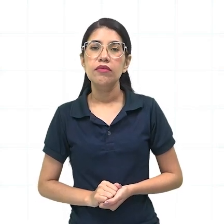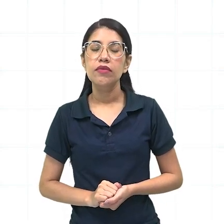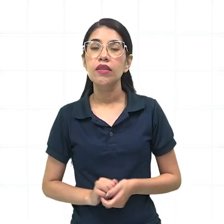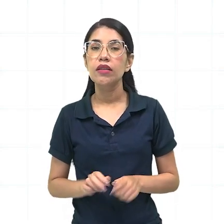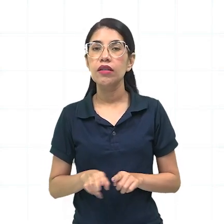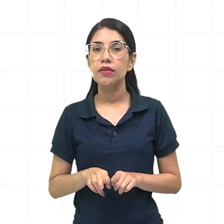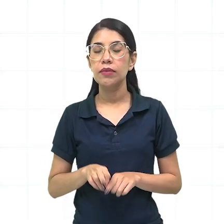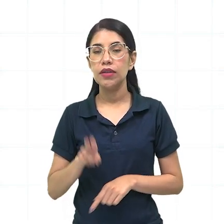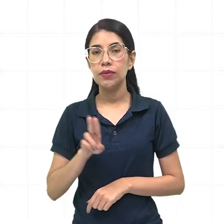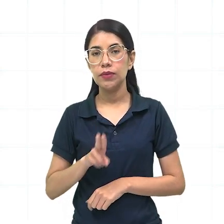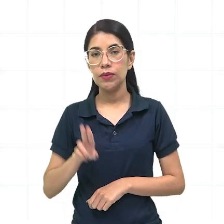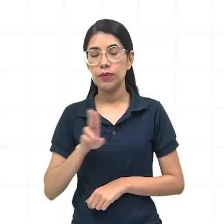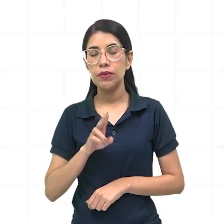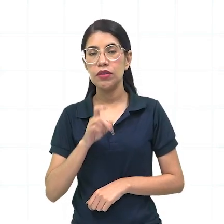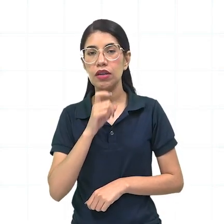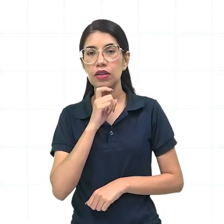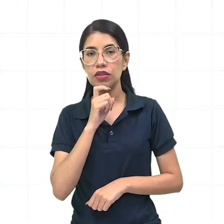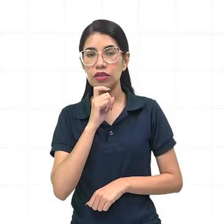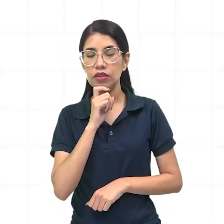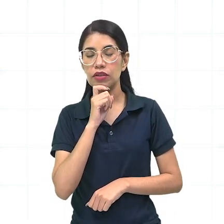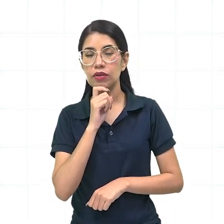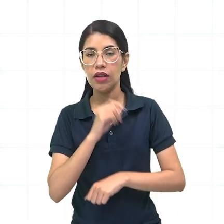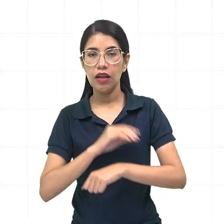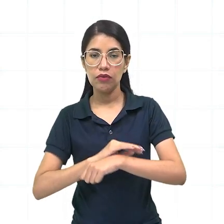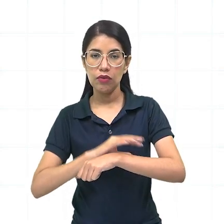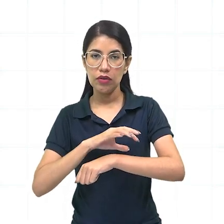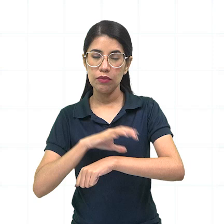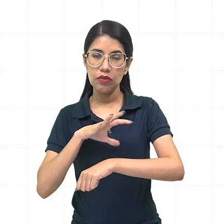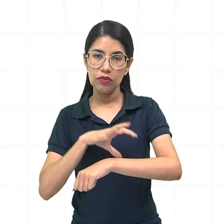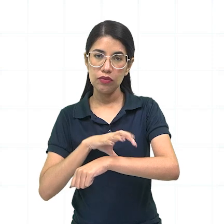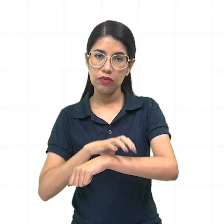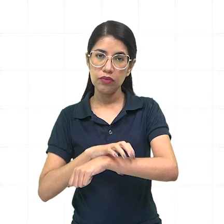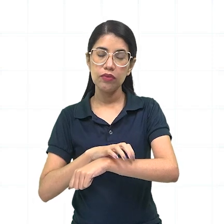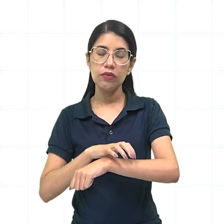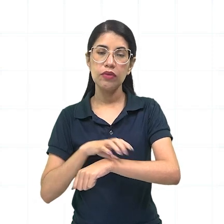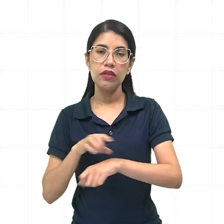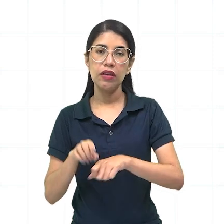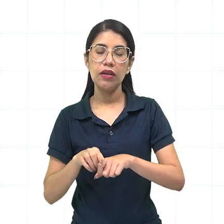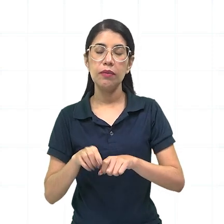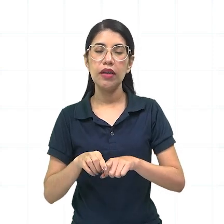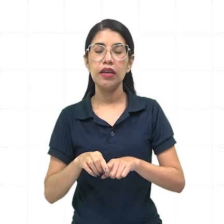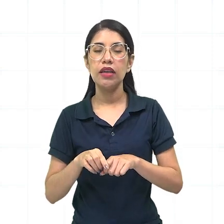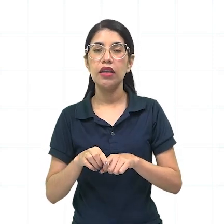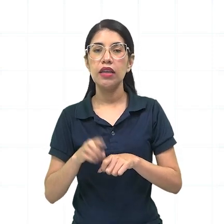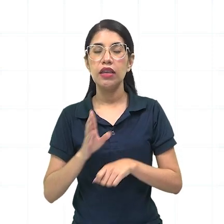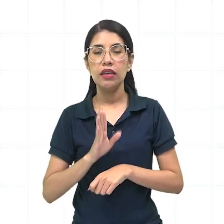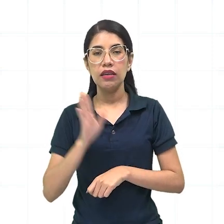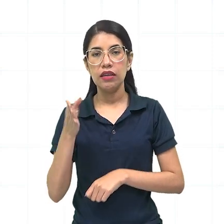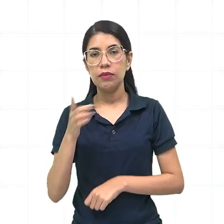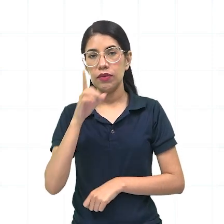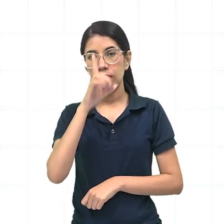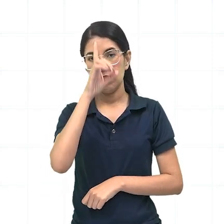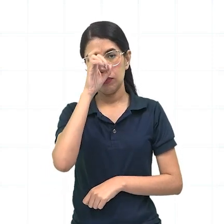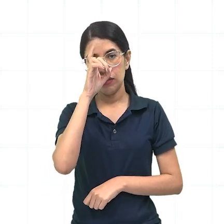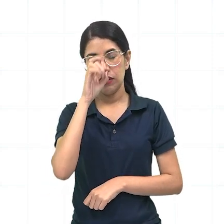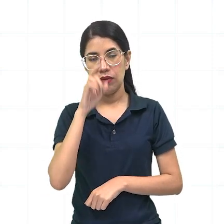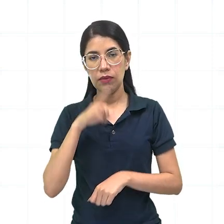Aplicar gelo para reduzir o inchaço e levar imediatamente para o hospital.